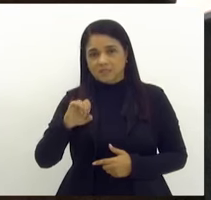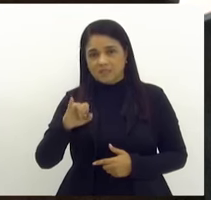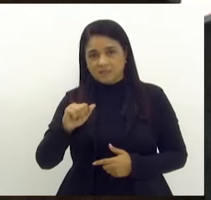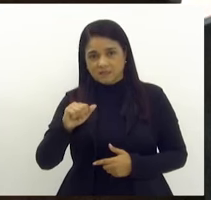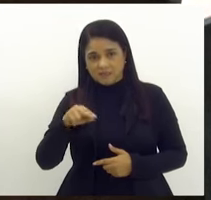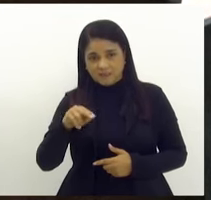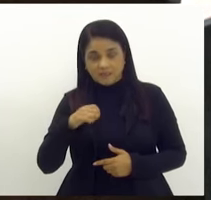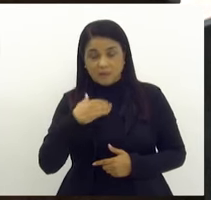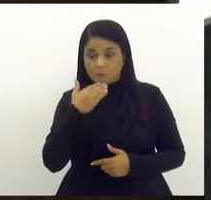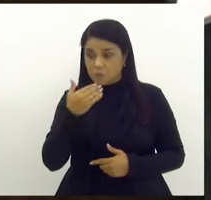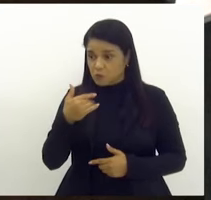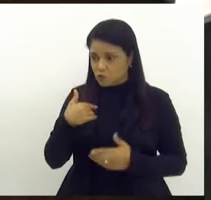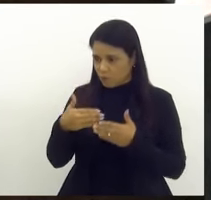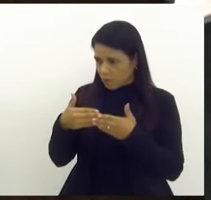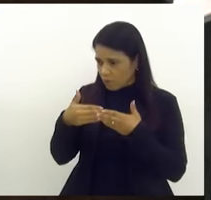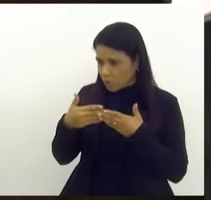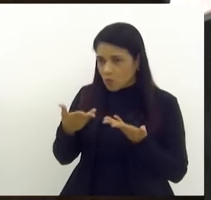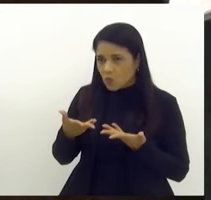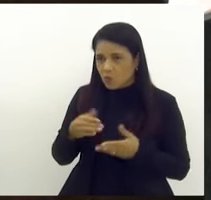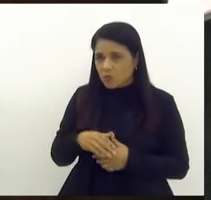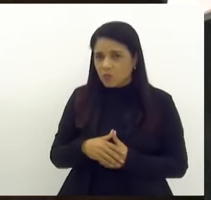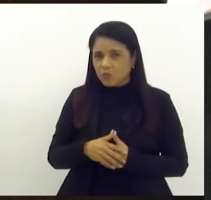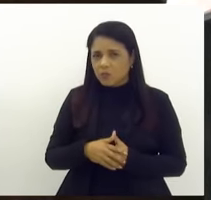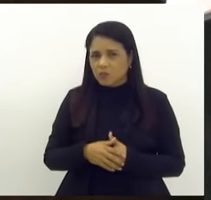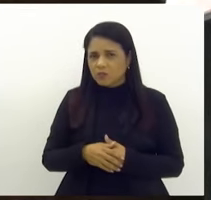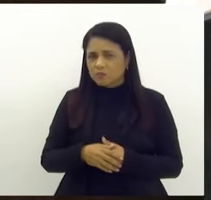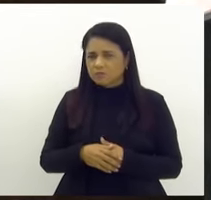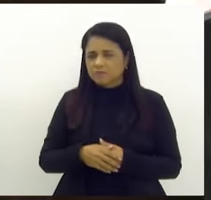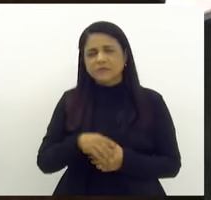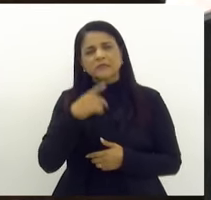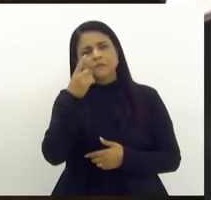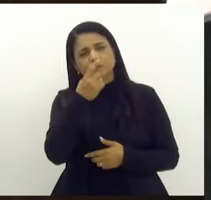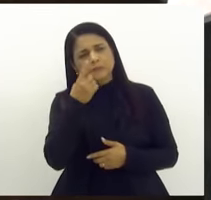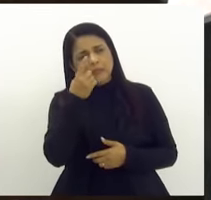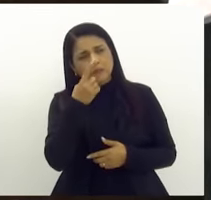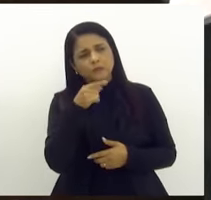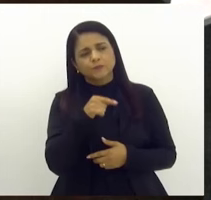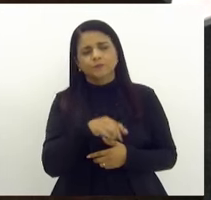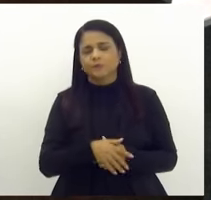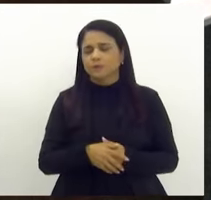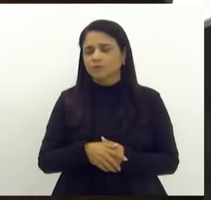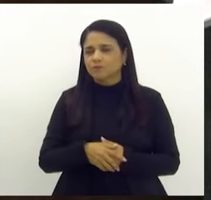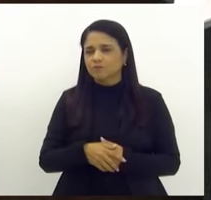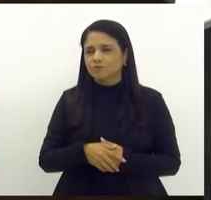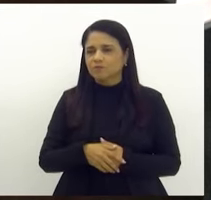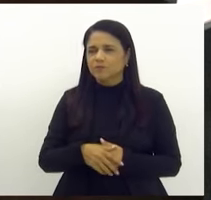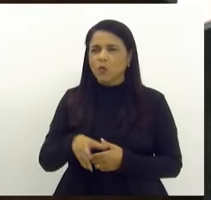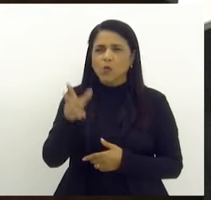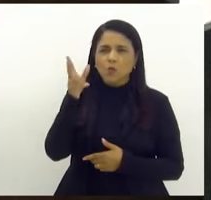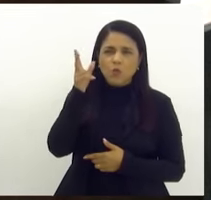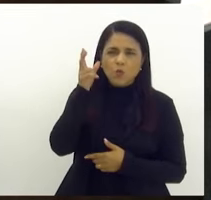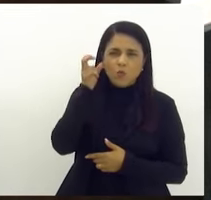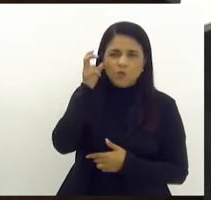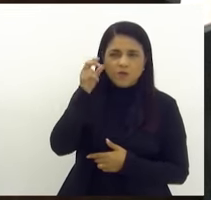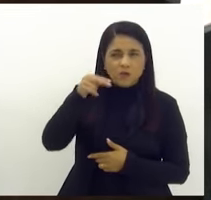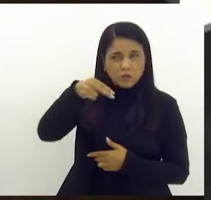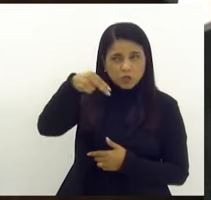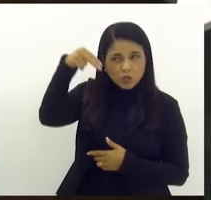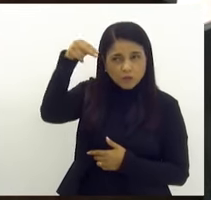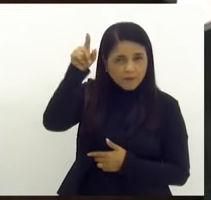um favor Deputado eu ouvi dizer que lá no